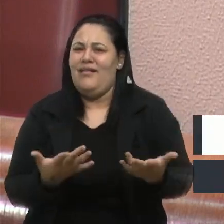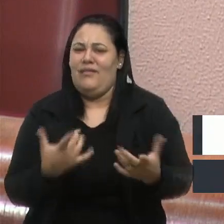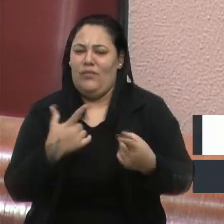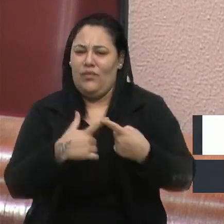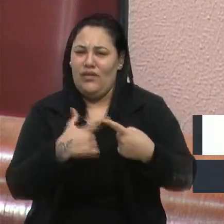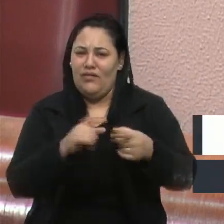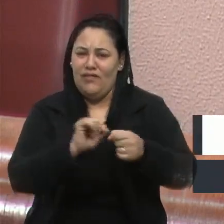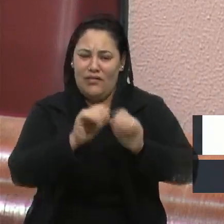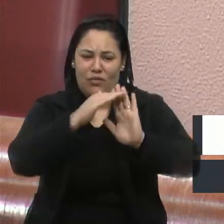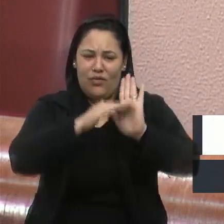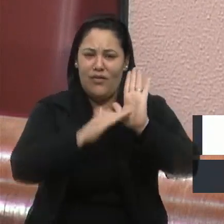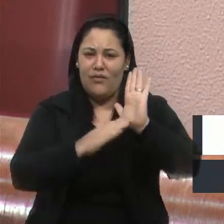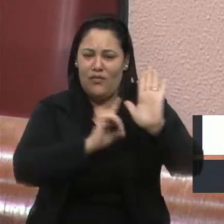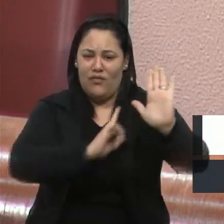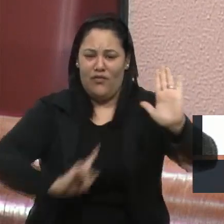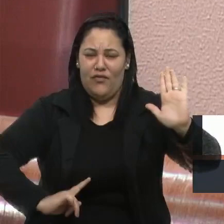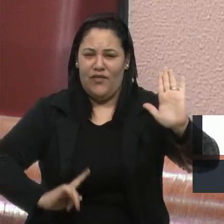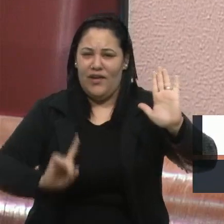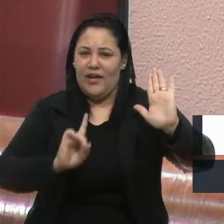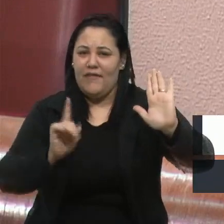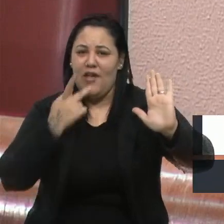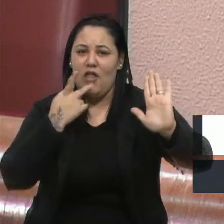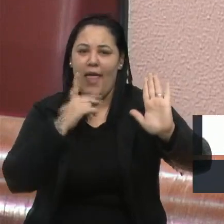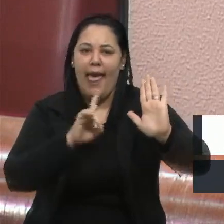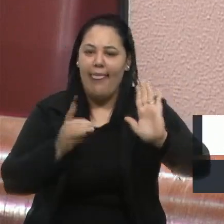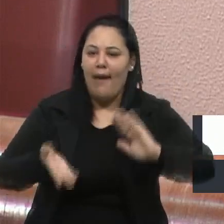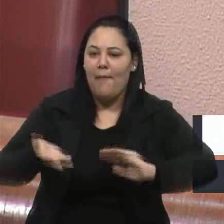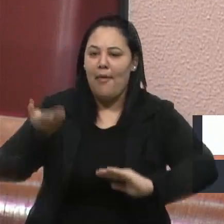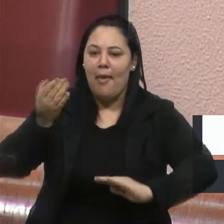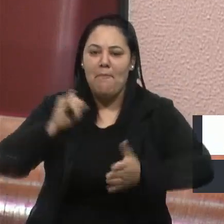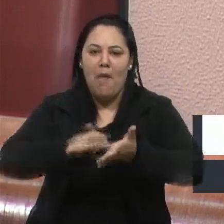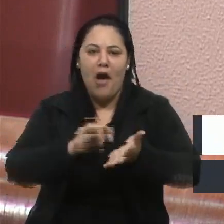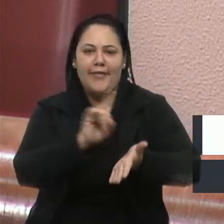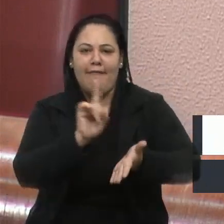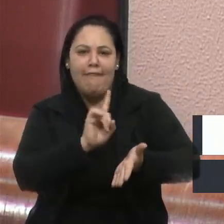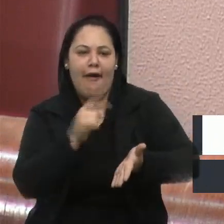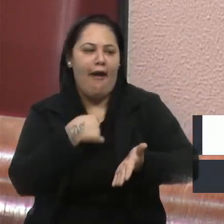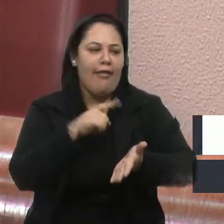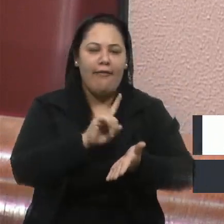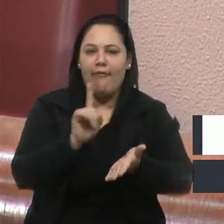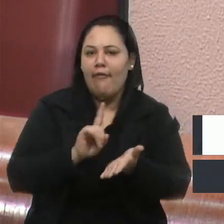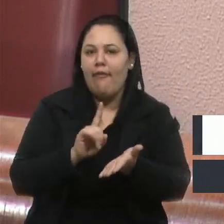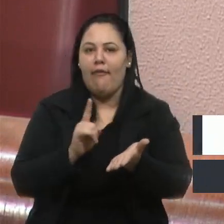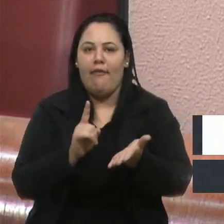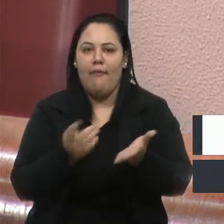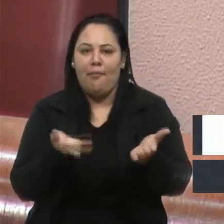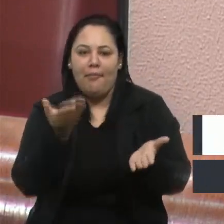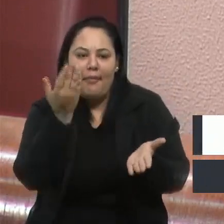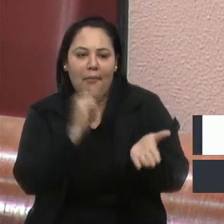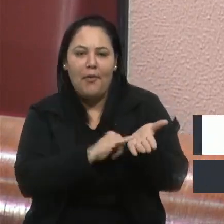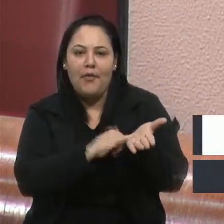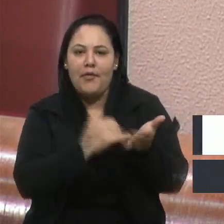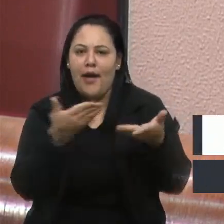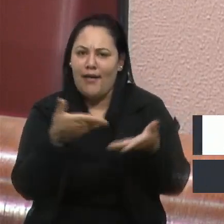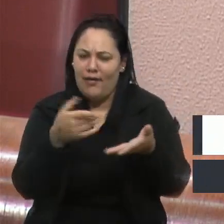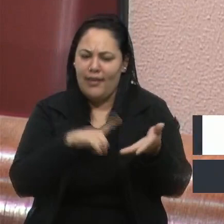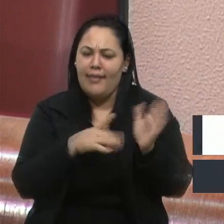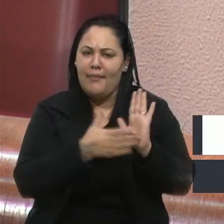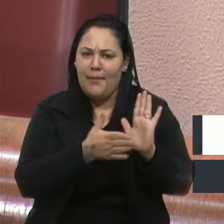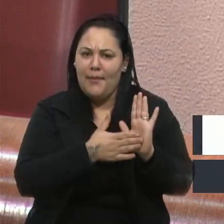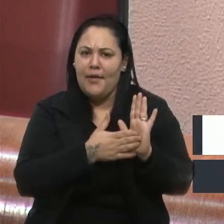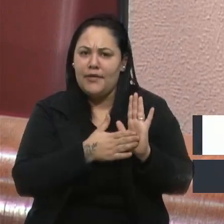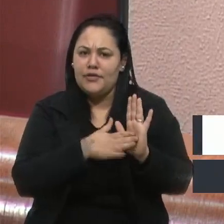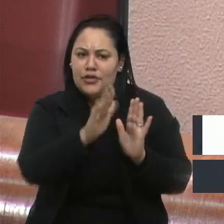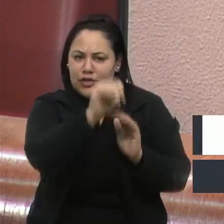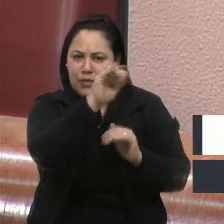governo onde não ia aumentar os impostos e agora vem com essa proposta, já chamou os deputados da base. Acho que aqui